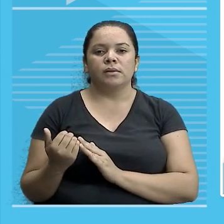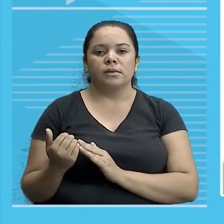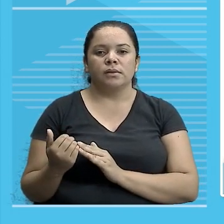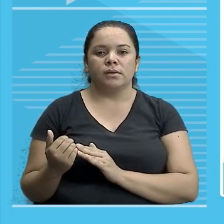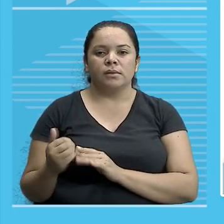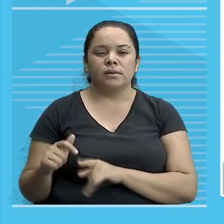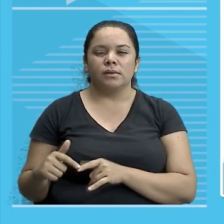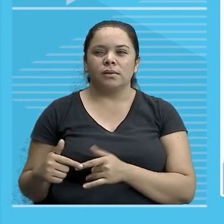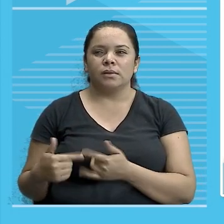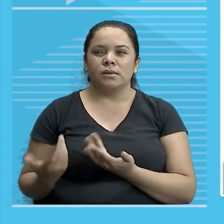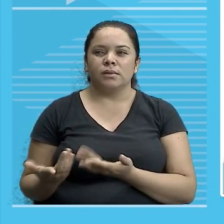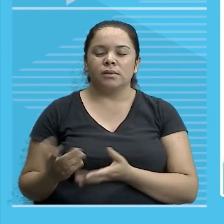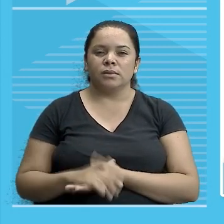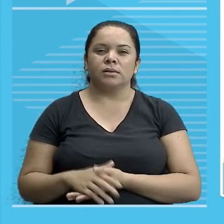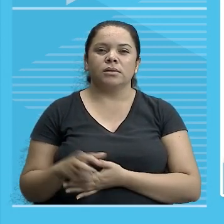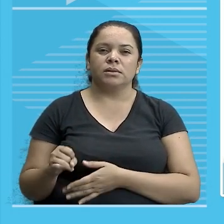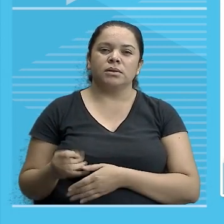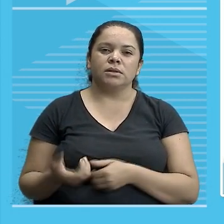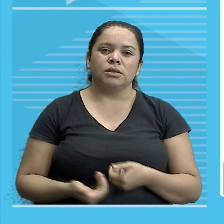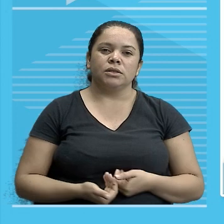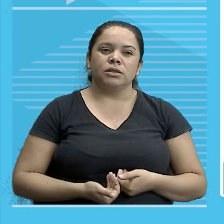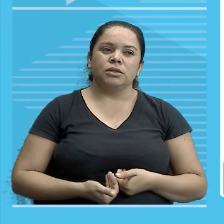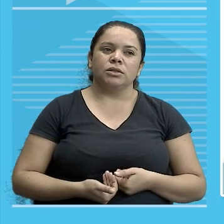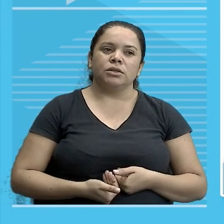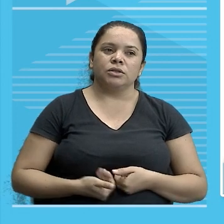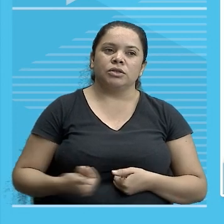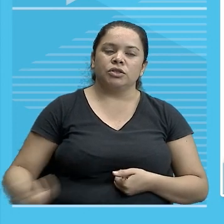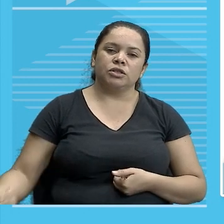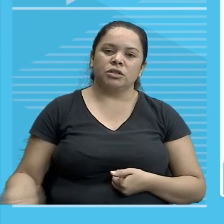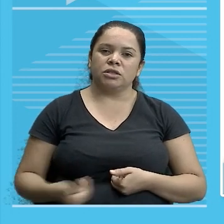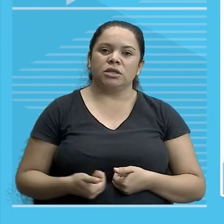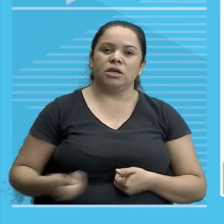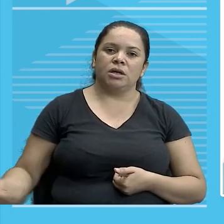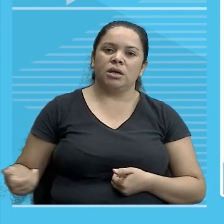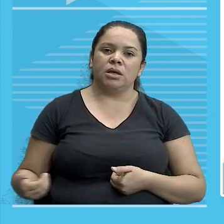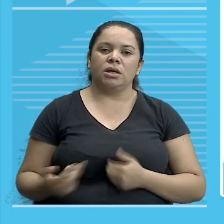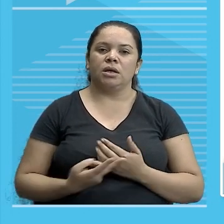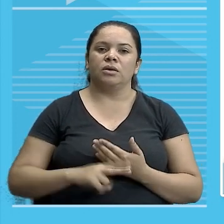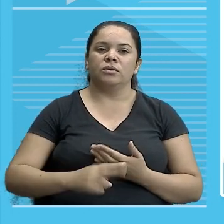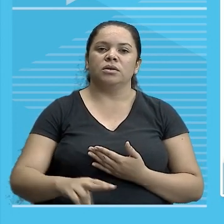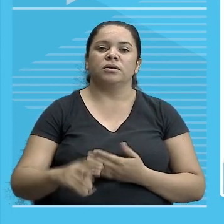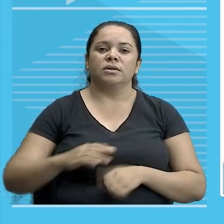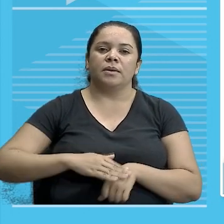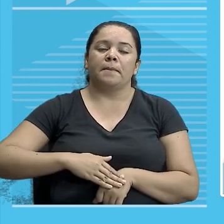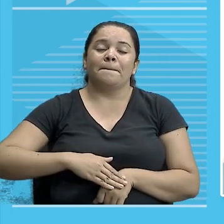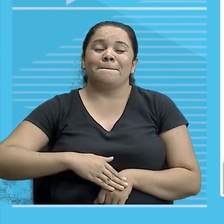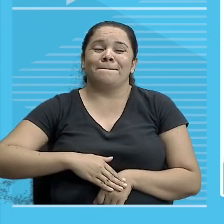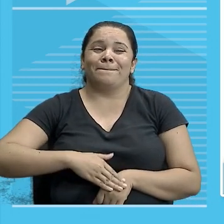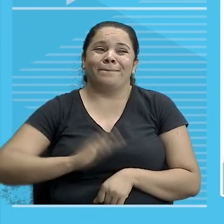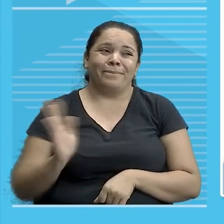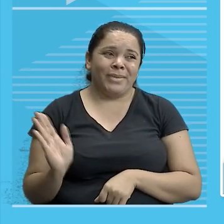aquele primeiro pedaço ali, a consequência é mais drástica. É óbvio. Tá bom?